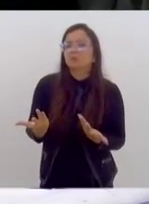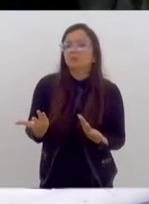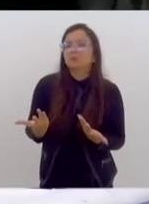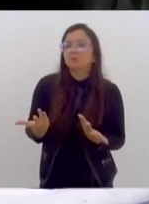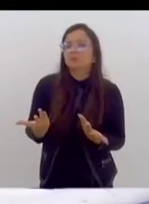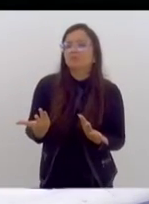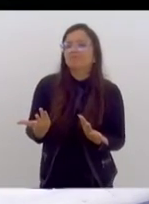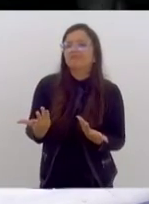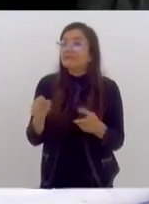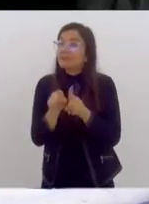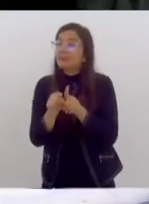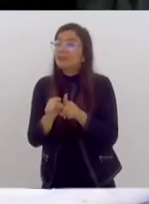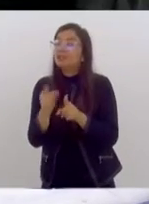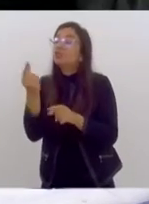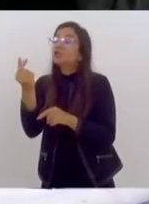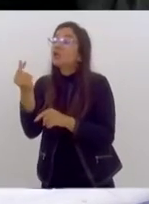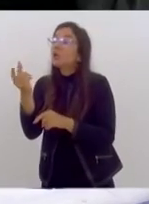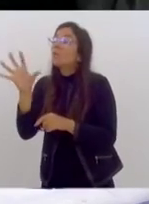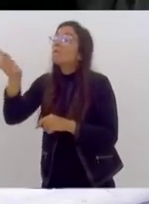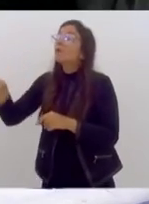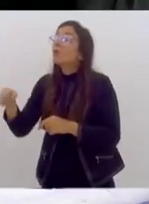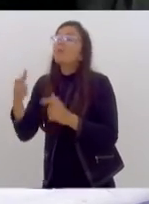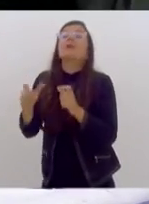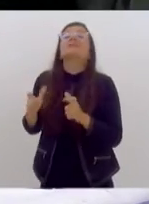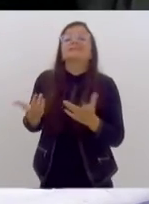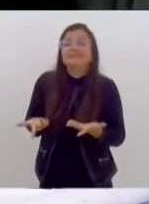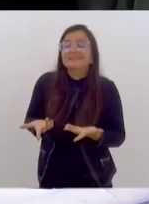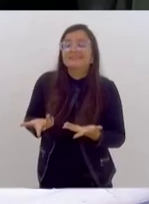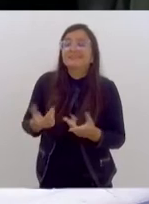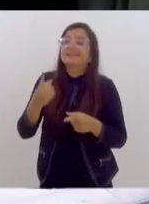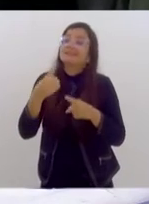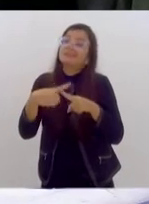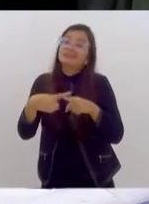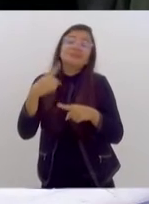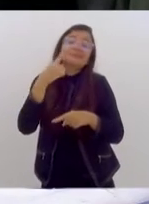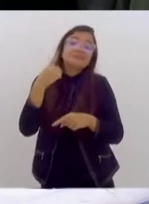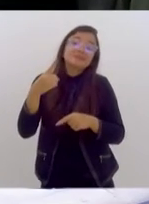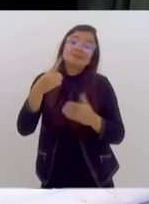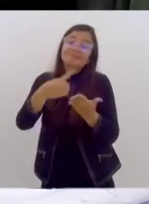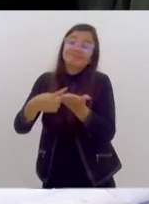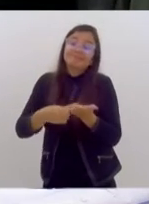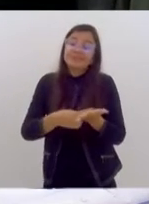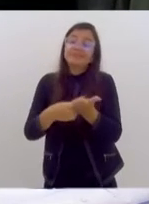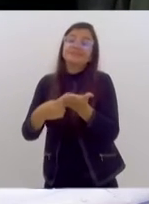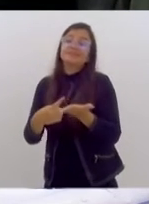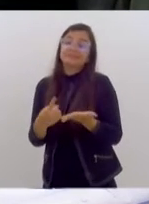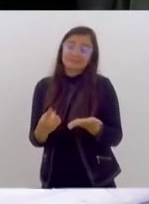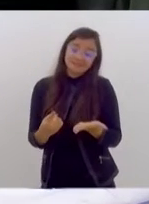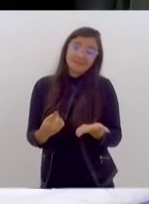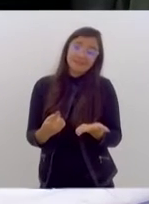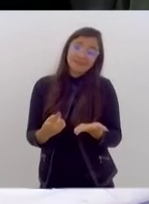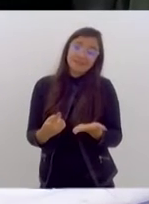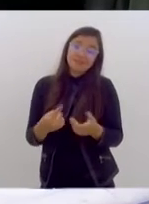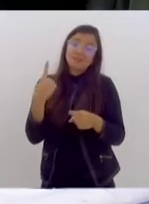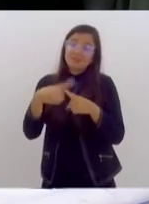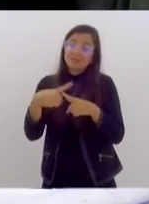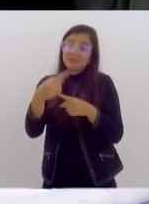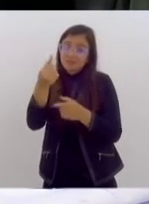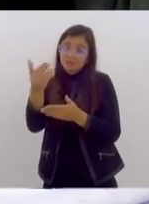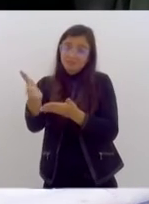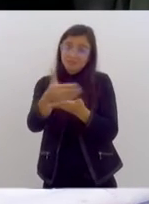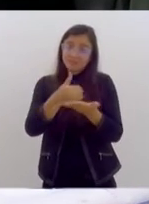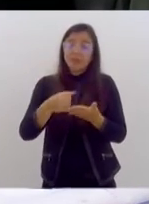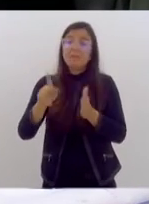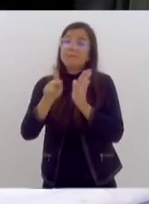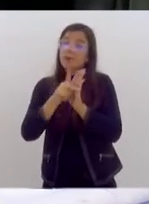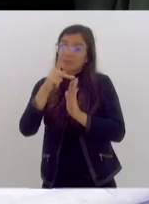então onde a gente vai tirar não tem direito tem que vir do pacto RJ dos recursos oriundos da Cedae